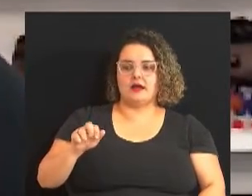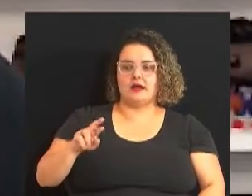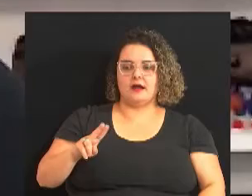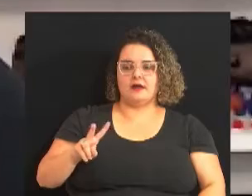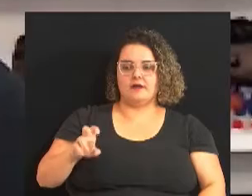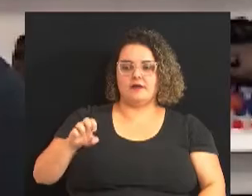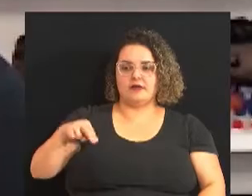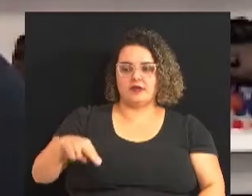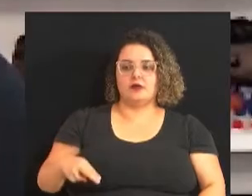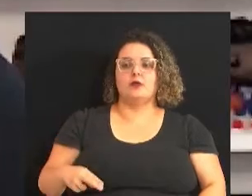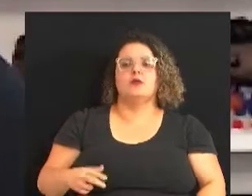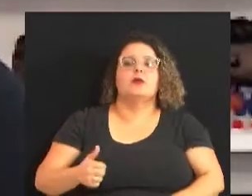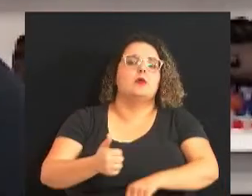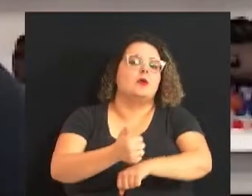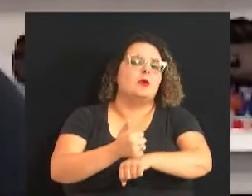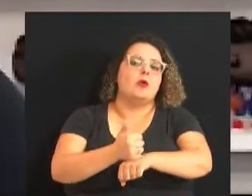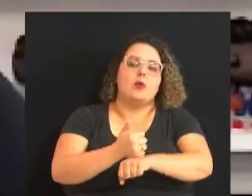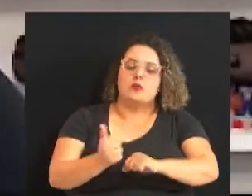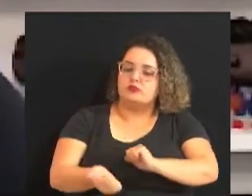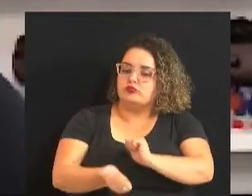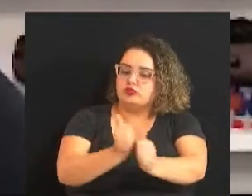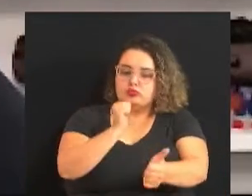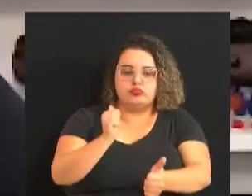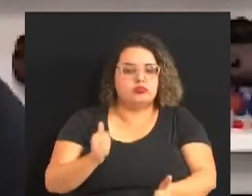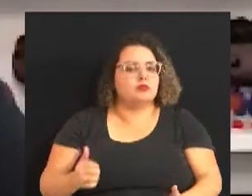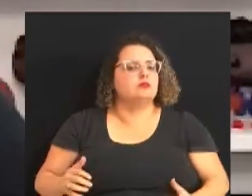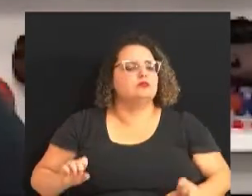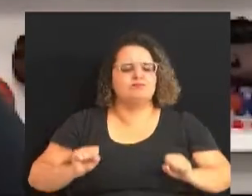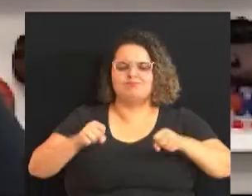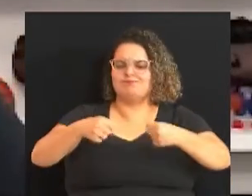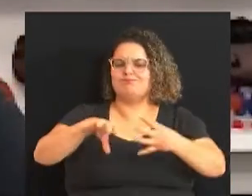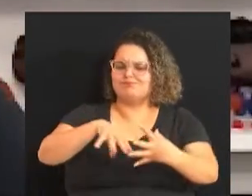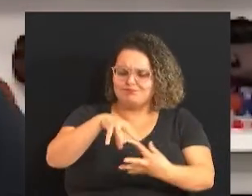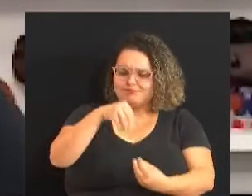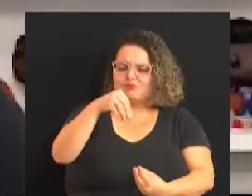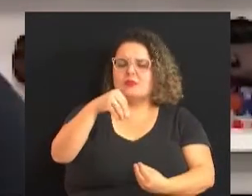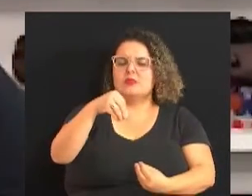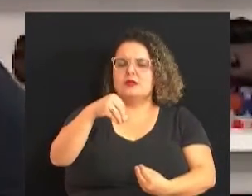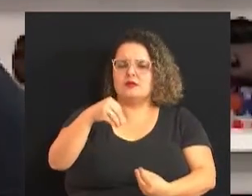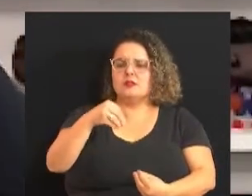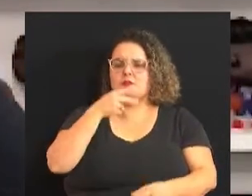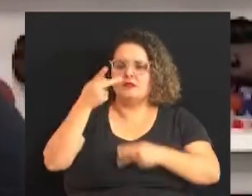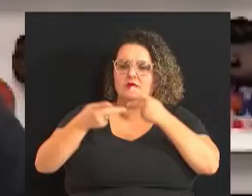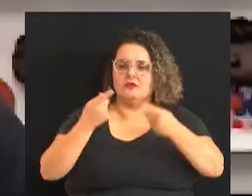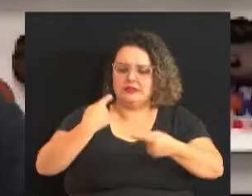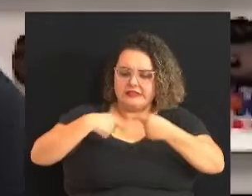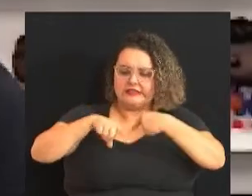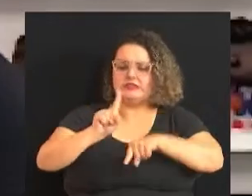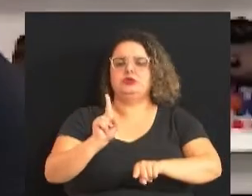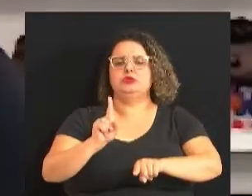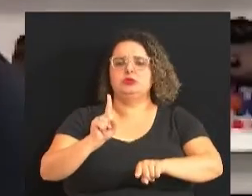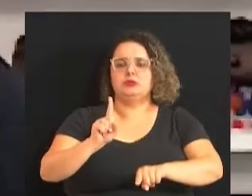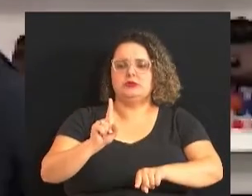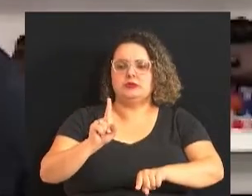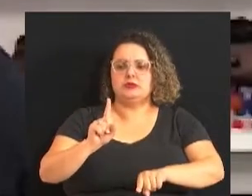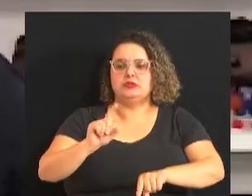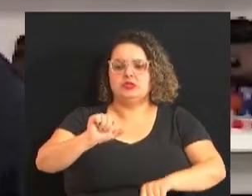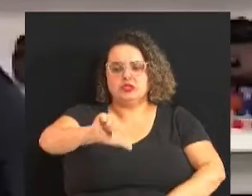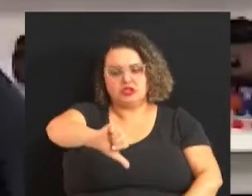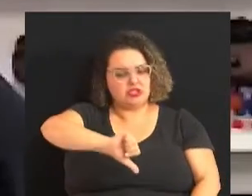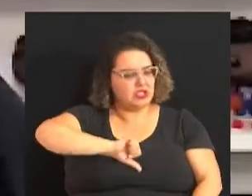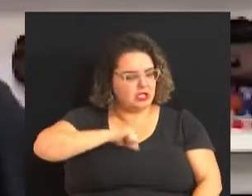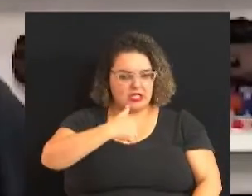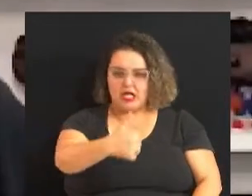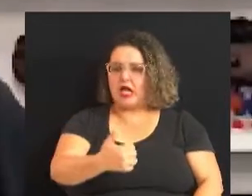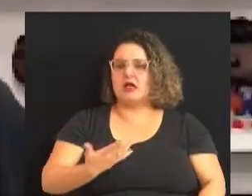como jogador foi um cara batalhador, é um cara que tem esse espírito, como a gente fala, de superação, de às vezes não vencer pelo